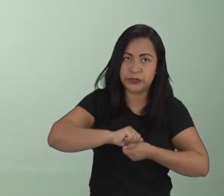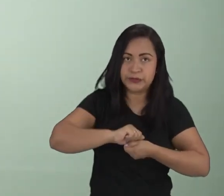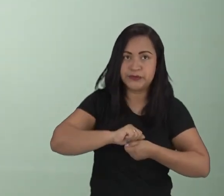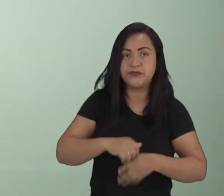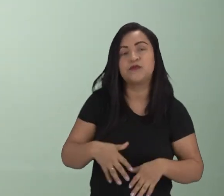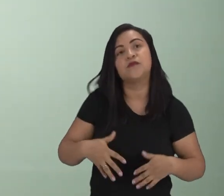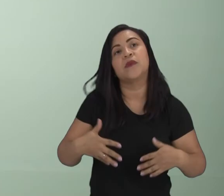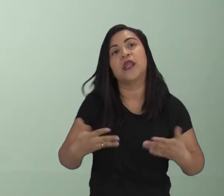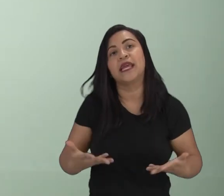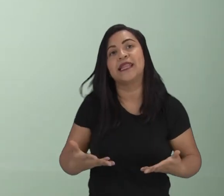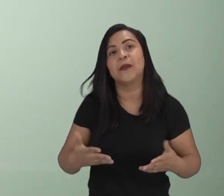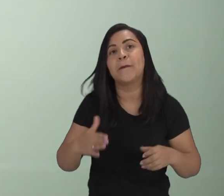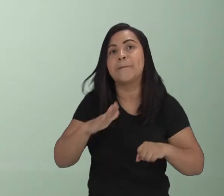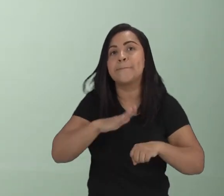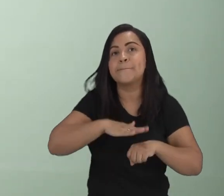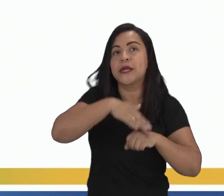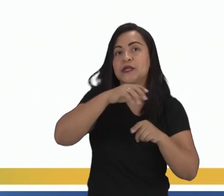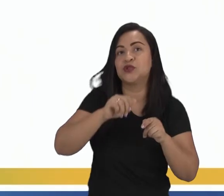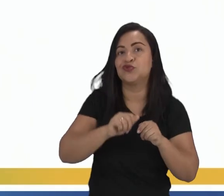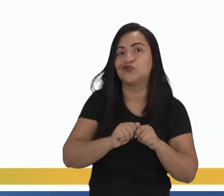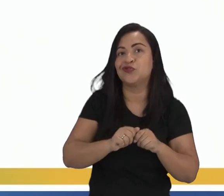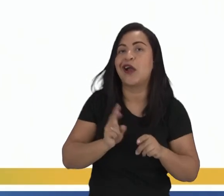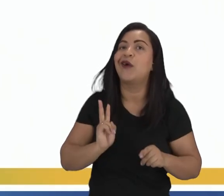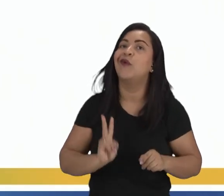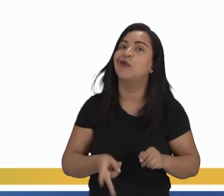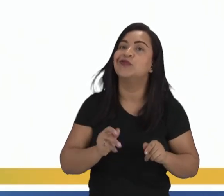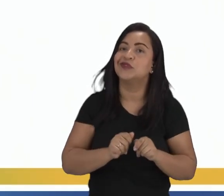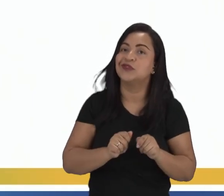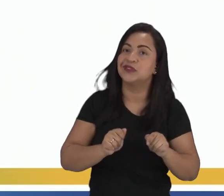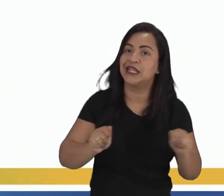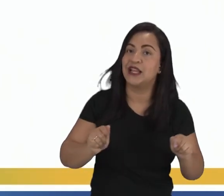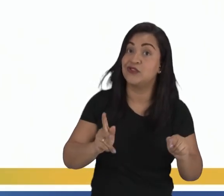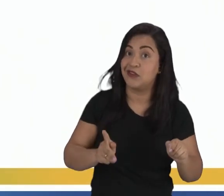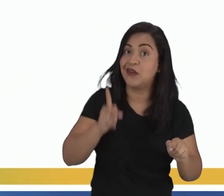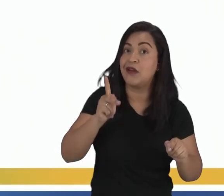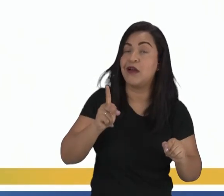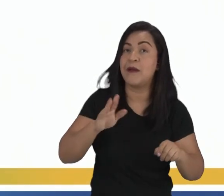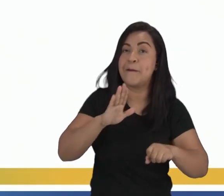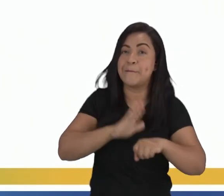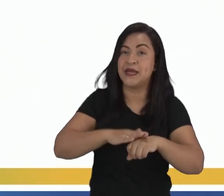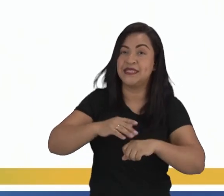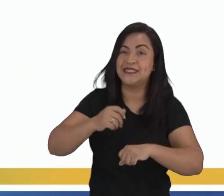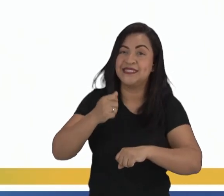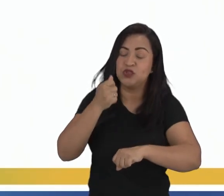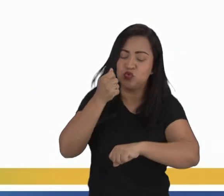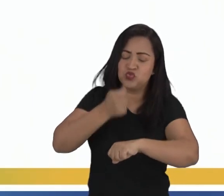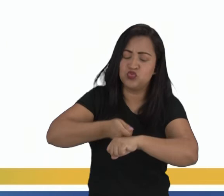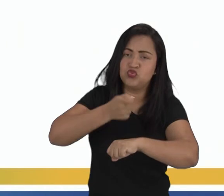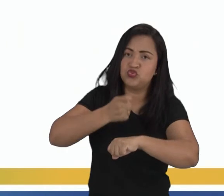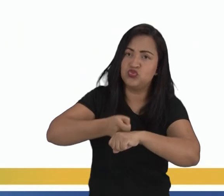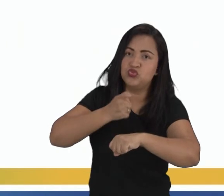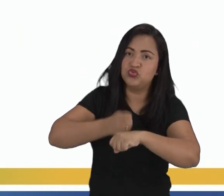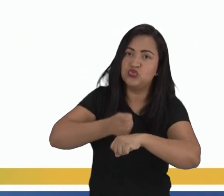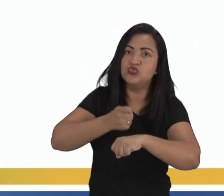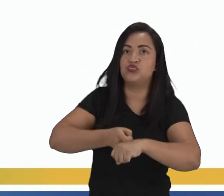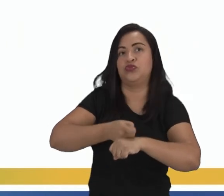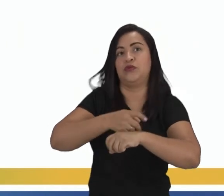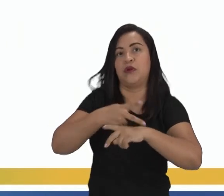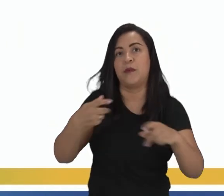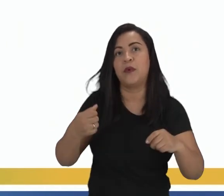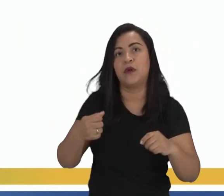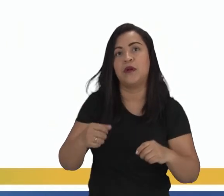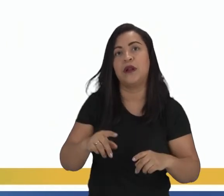Então, quanto maior for a constante elástica, mais dura é a mola. E quanto menor for esse valor de K,